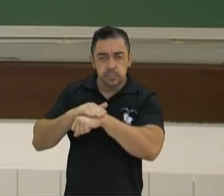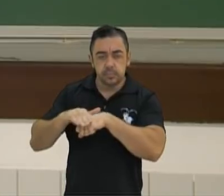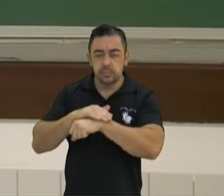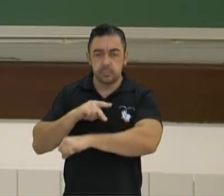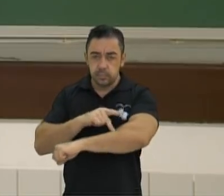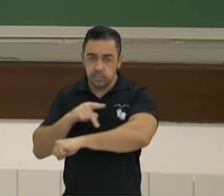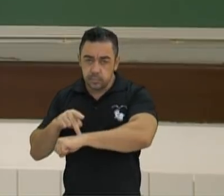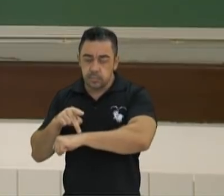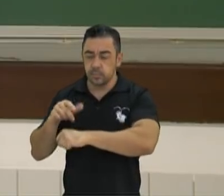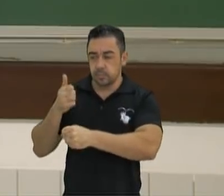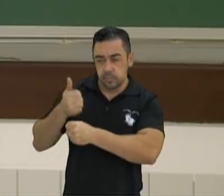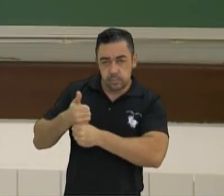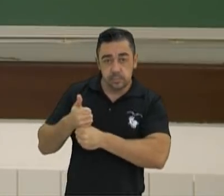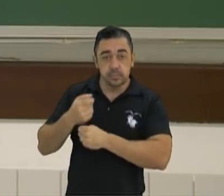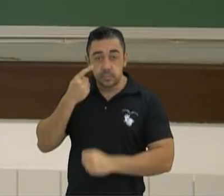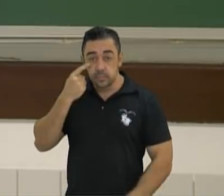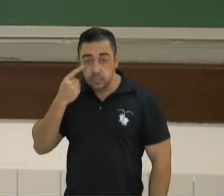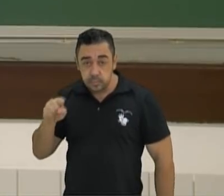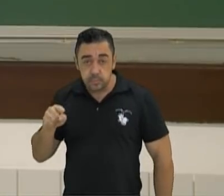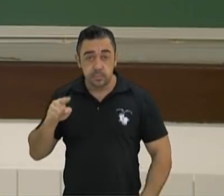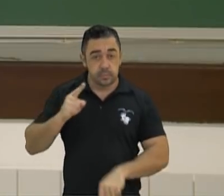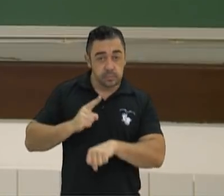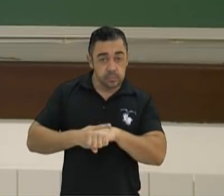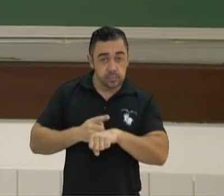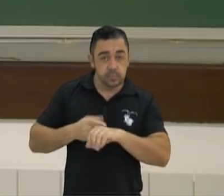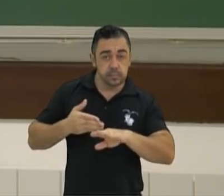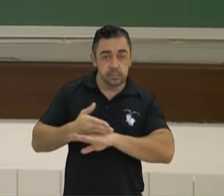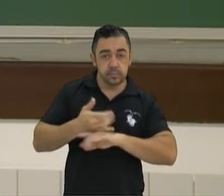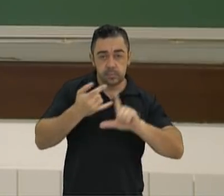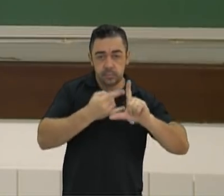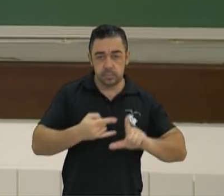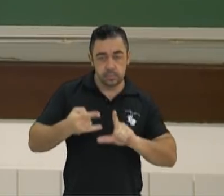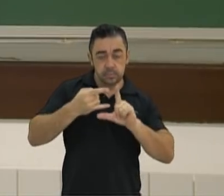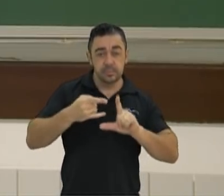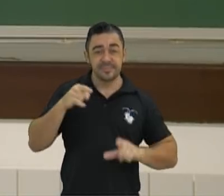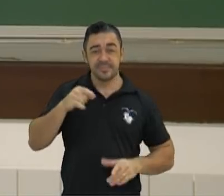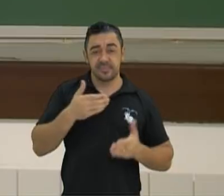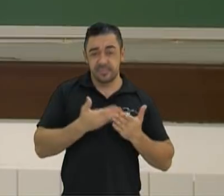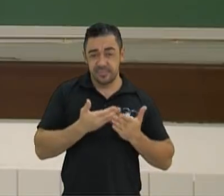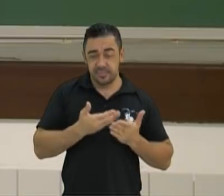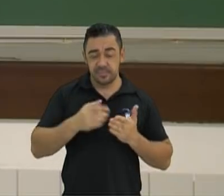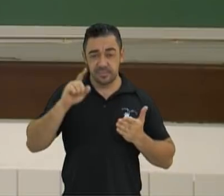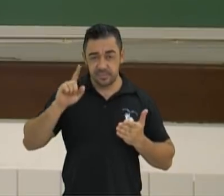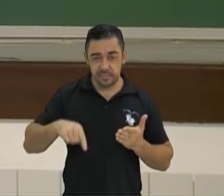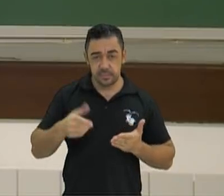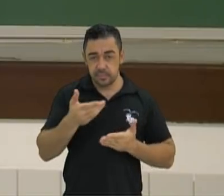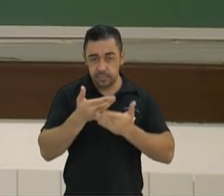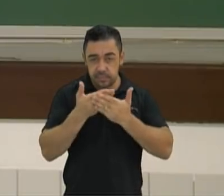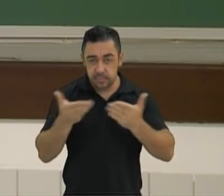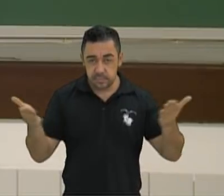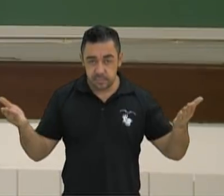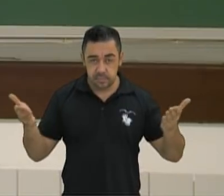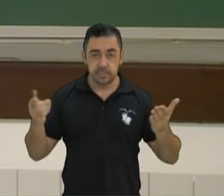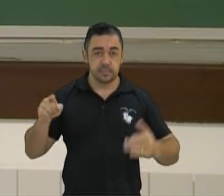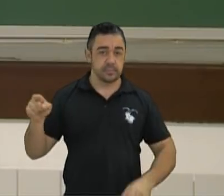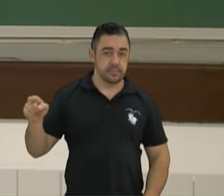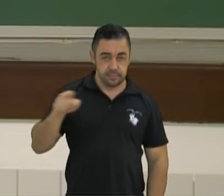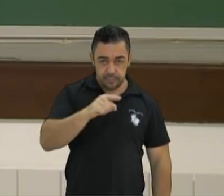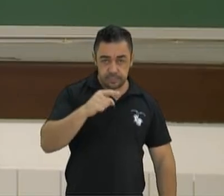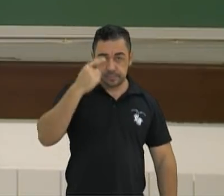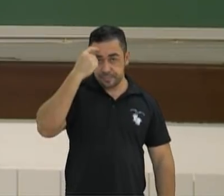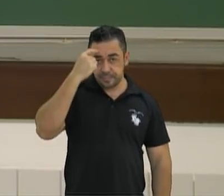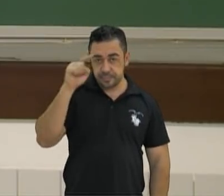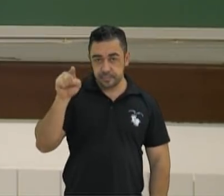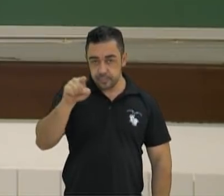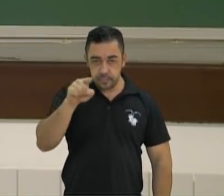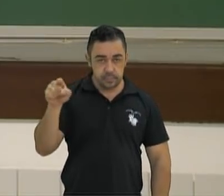coordenador, com o diretor e veja esses horários e participe. Essas aulas são para você, pensando em